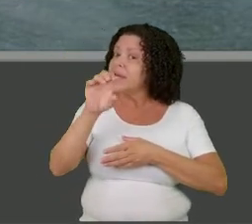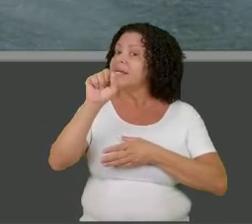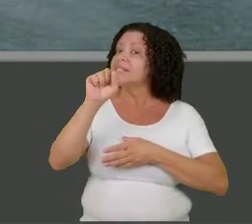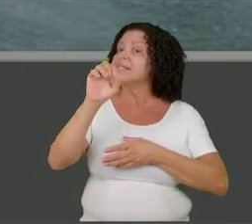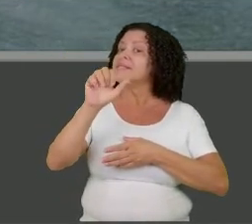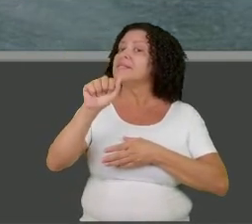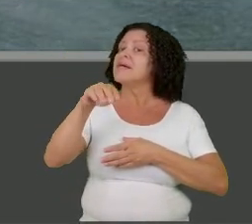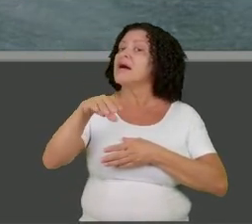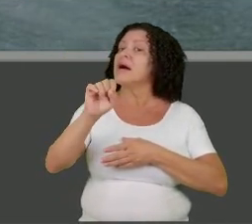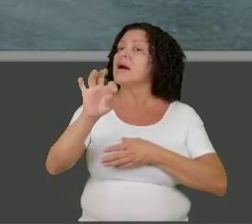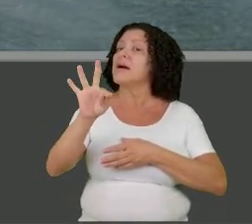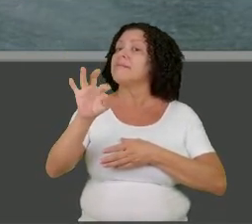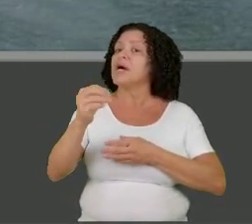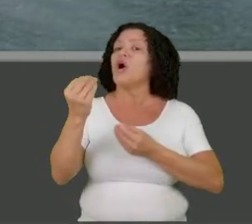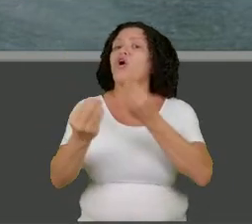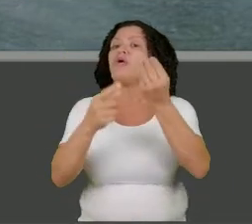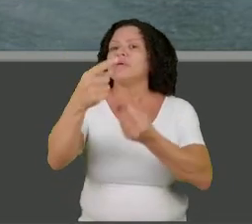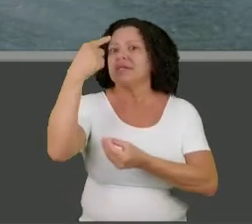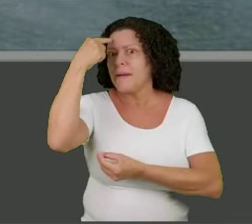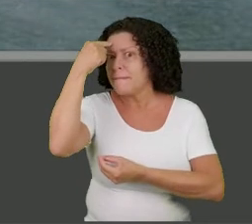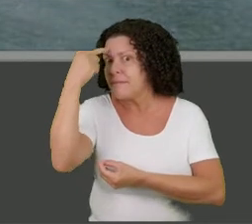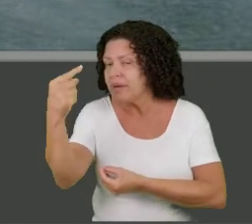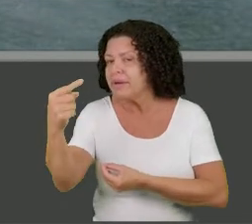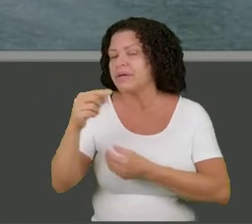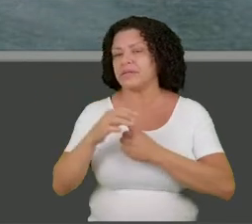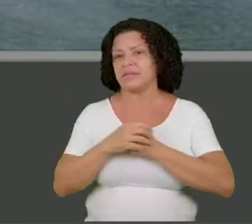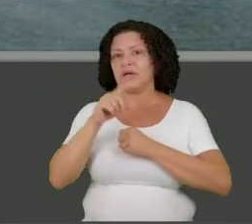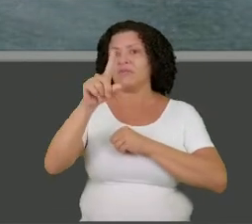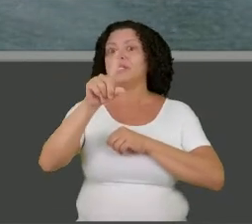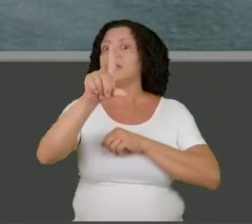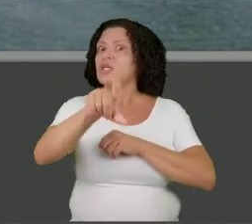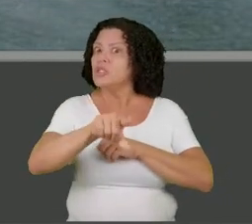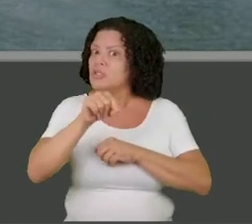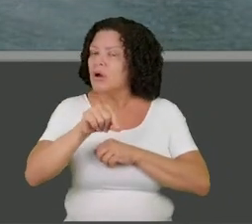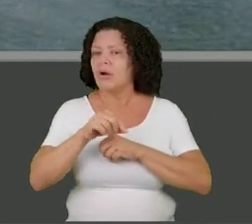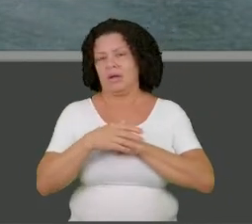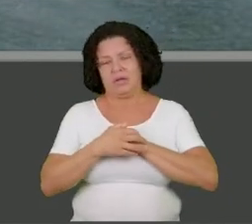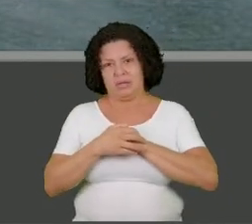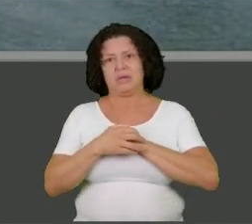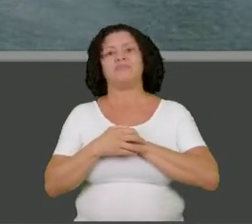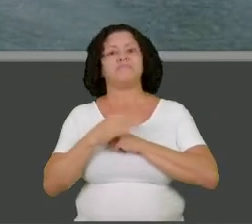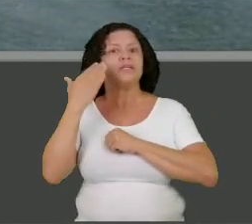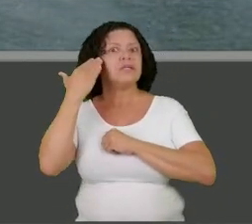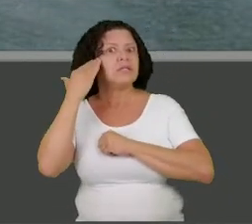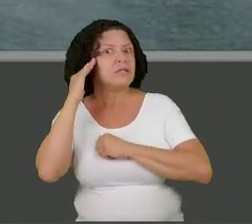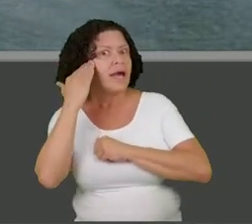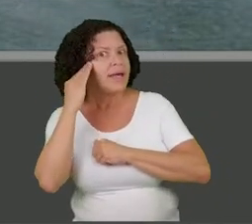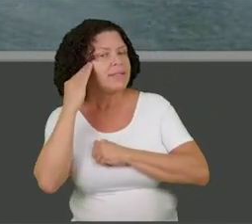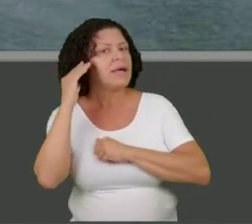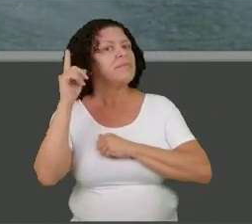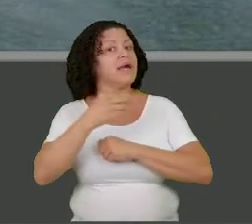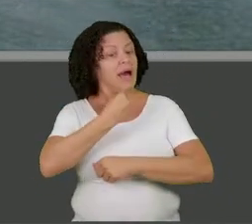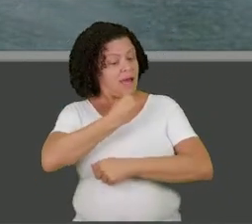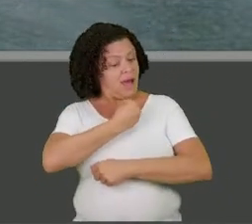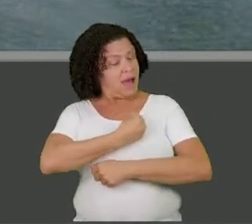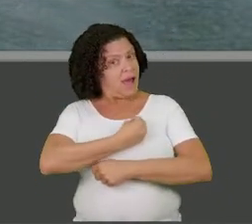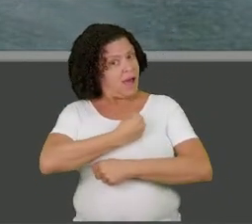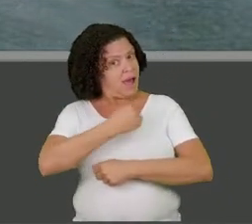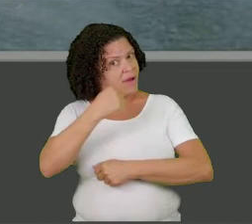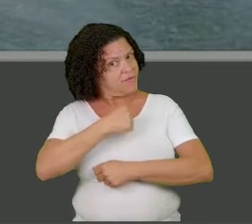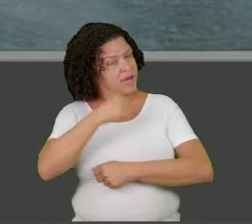principalmente pelo pensamento, né? A forma como pensamos, aquilo que escolhemos, aquilo